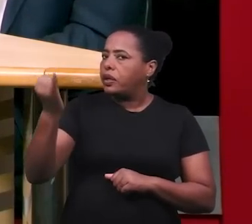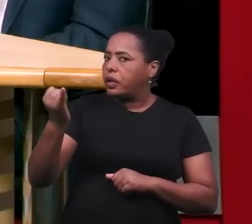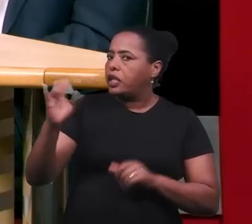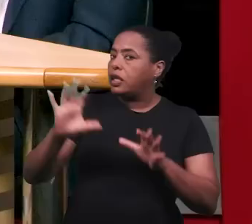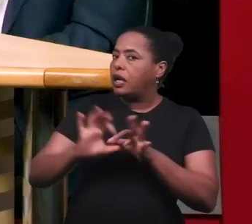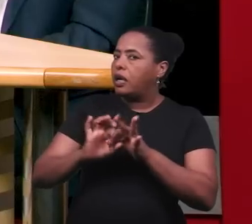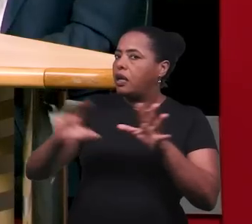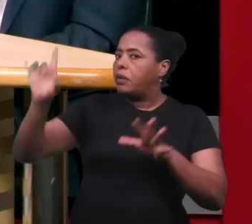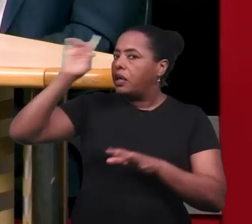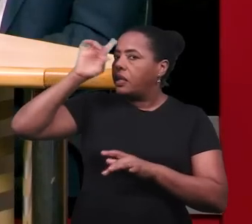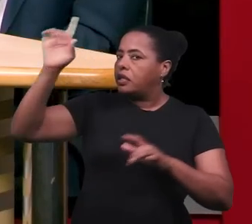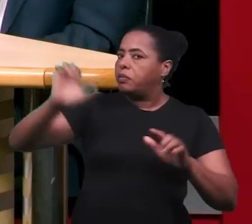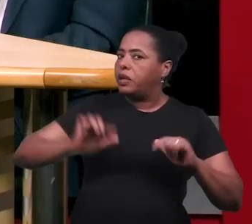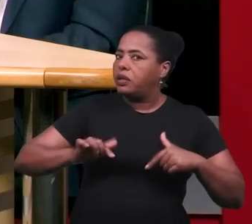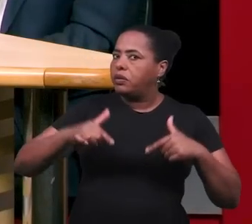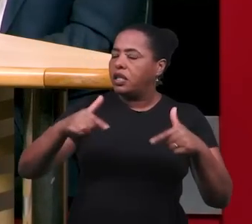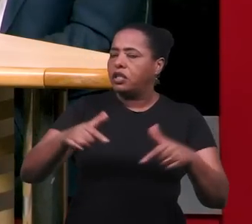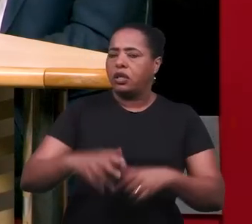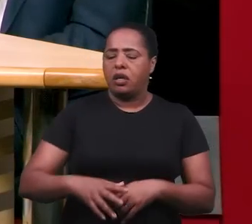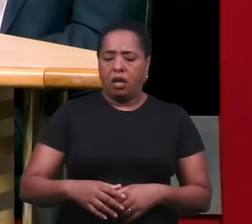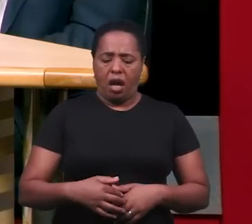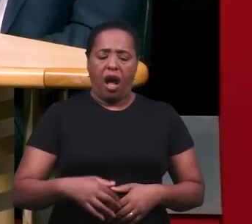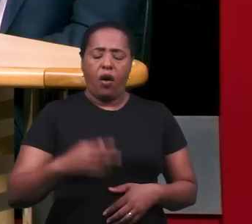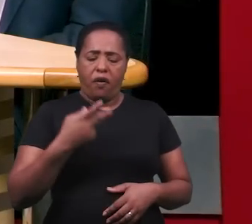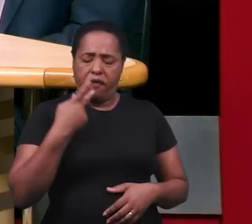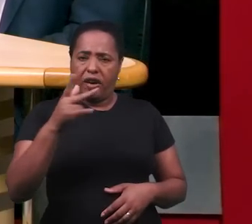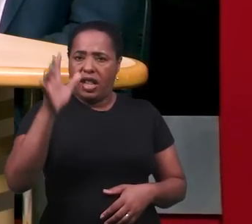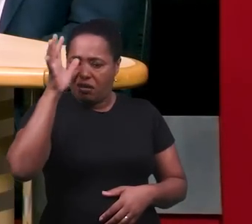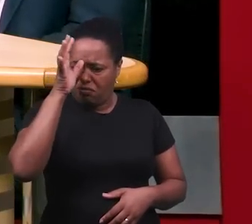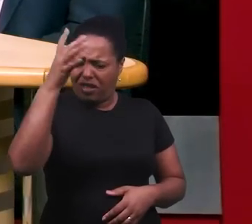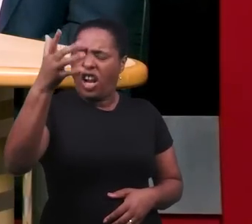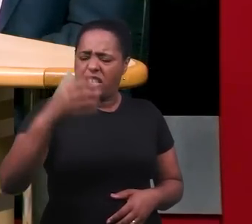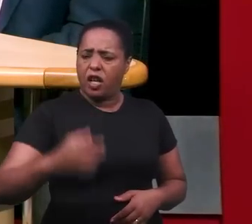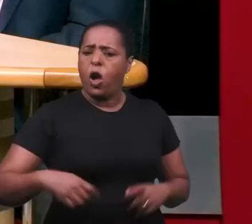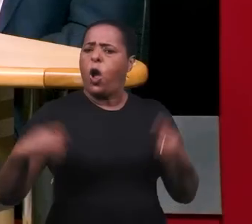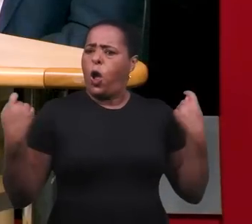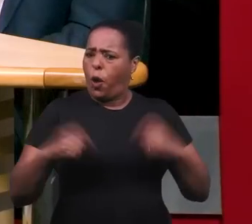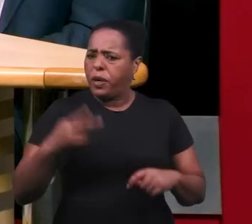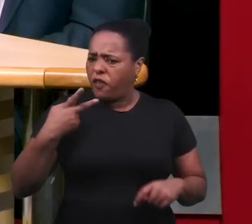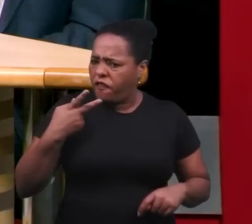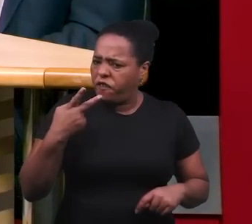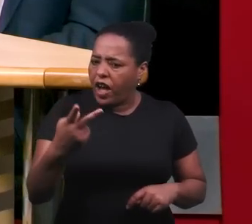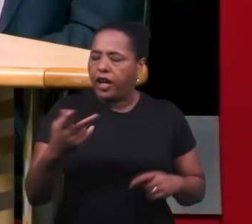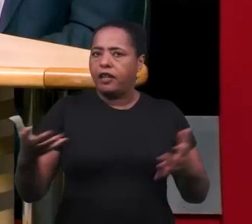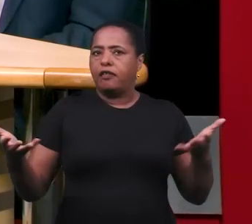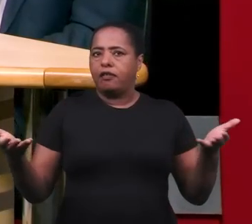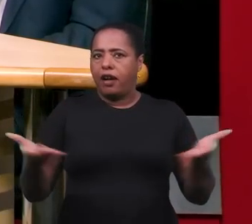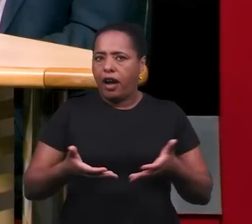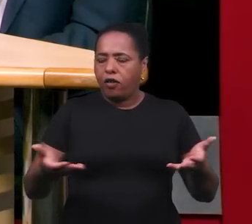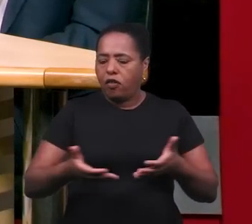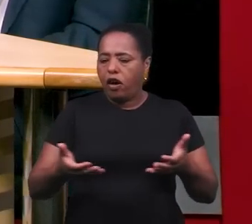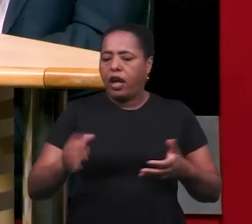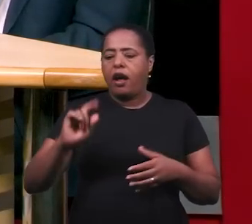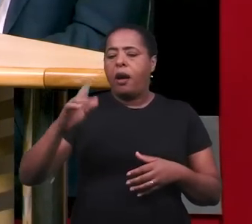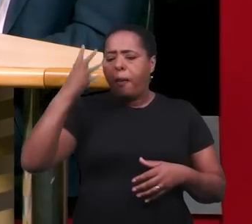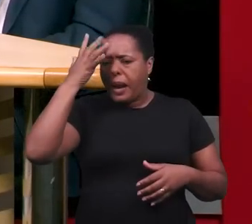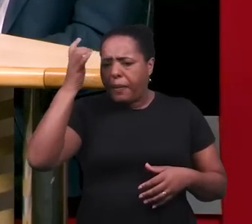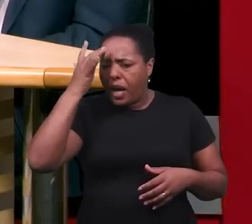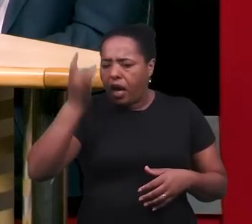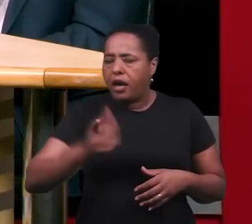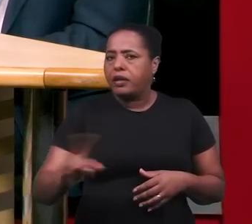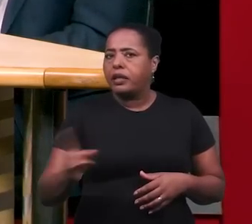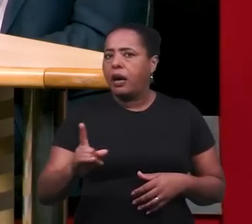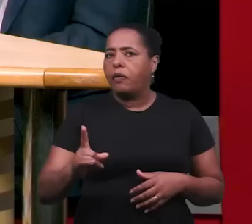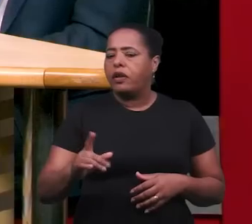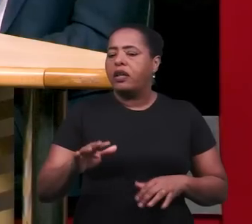agir. Não, eu vou falar porque eu tenho uma solução, eu tenho que falar. Eu tenho que falar agora que se não